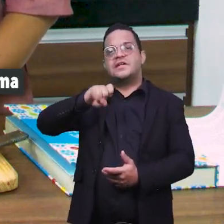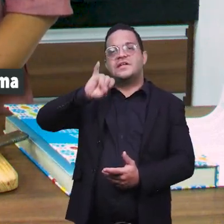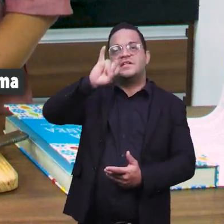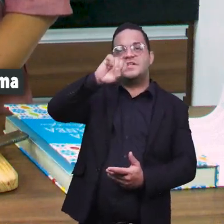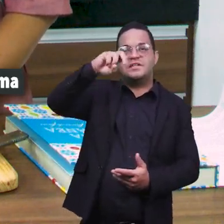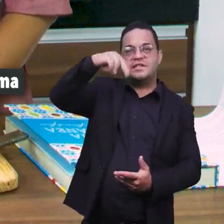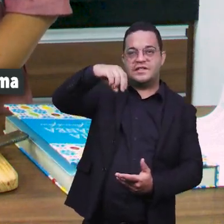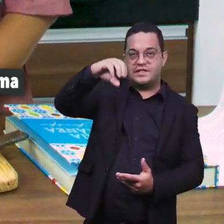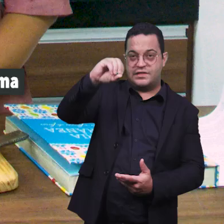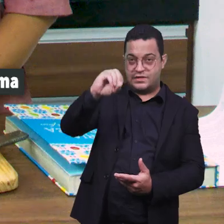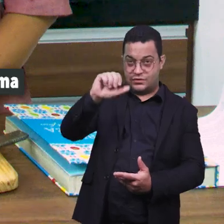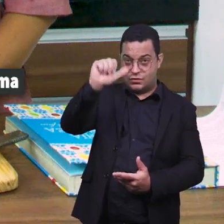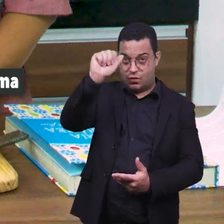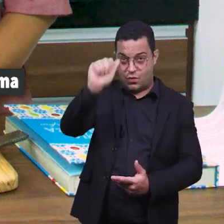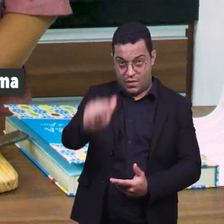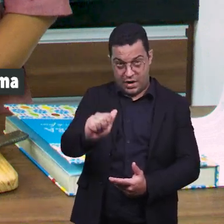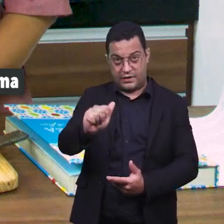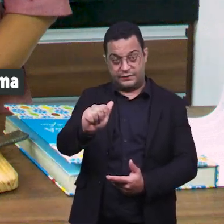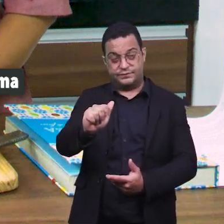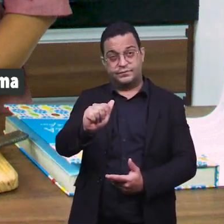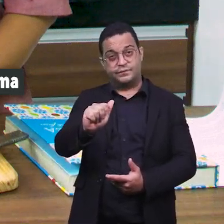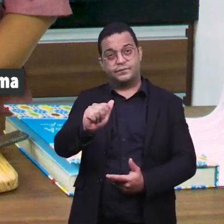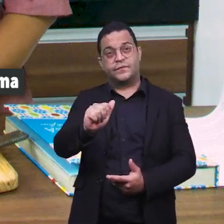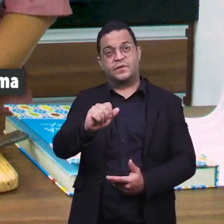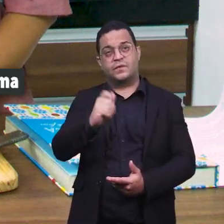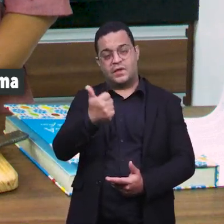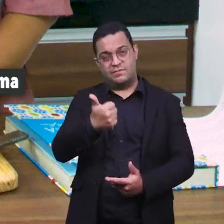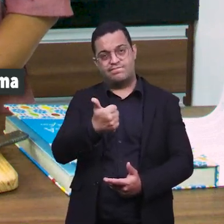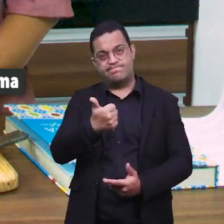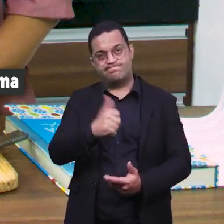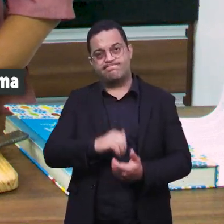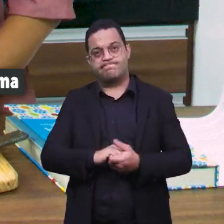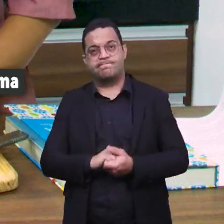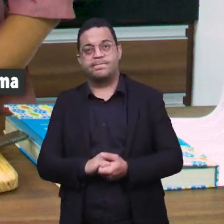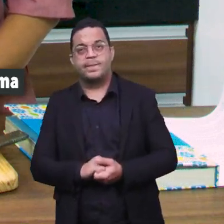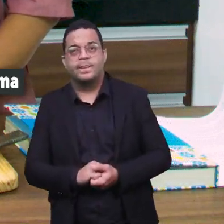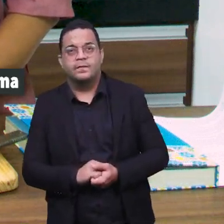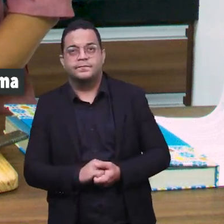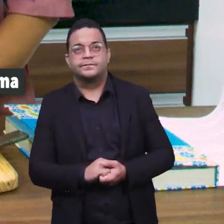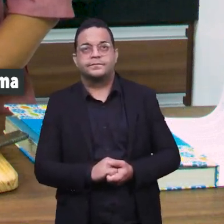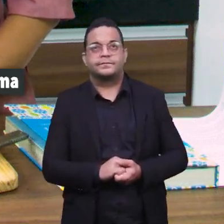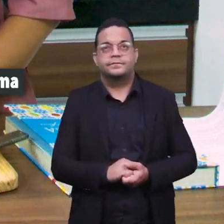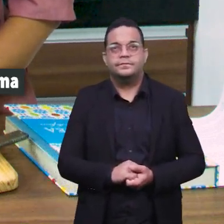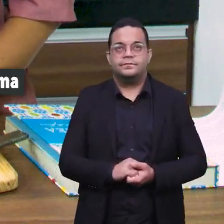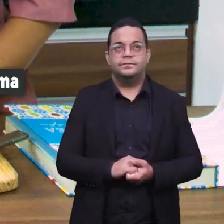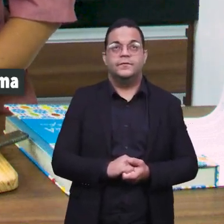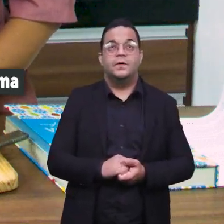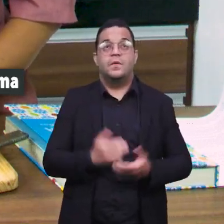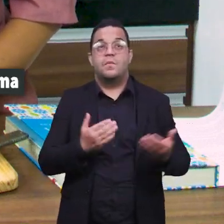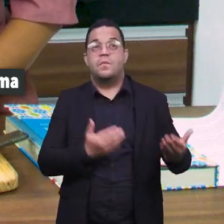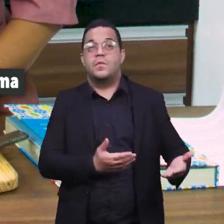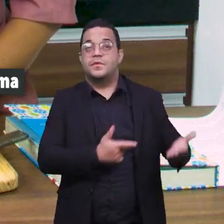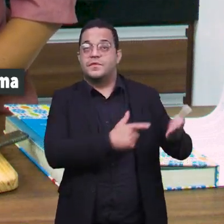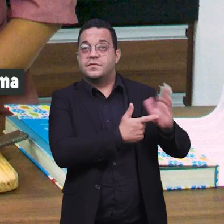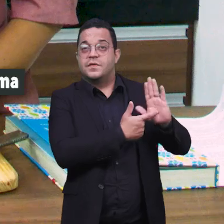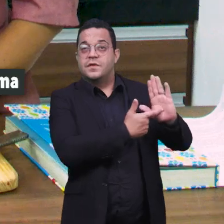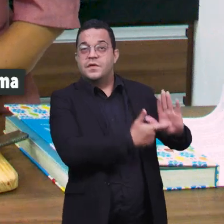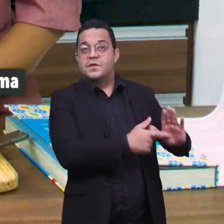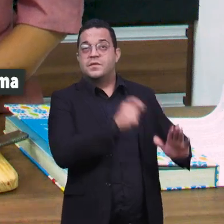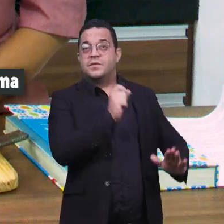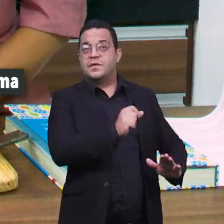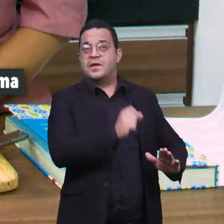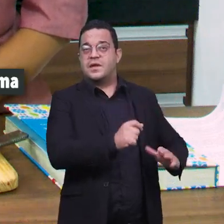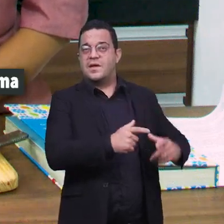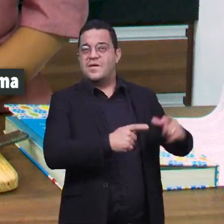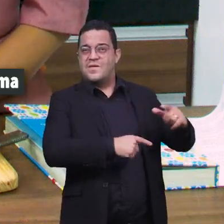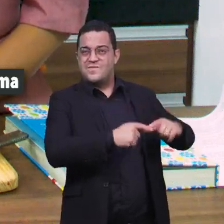uma peneira que parece um funil, também vai funcionar, tá? E aqui, vou deixar para a Aquila falar, porque ela tem um ciúme